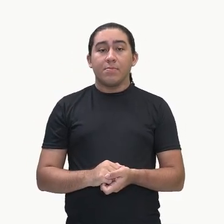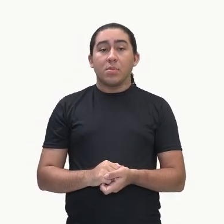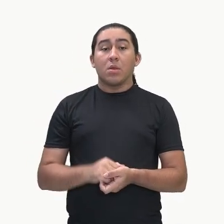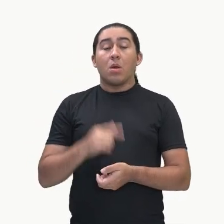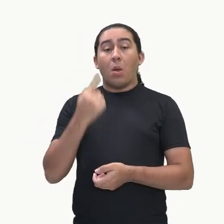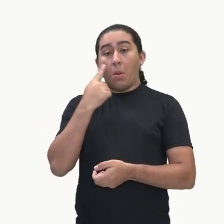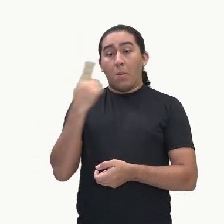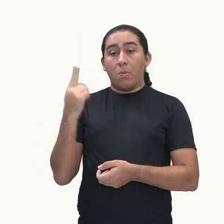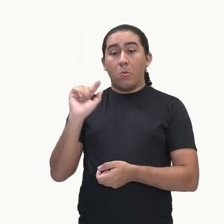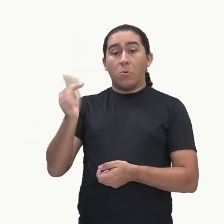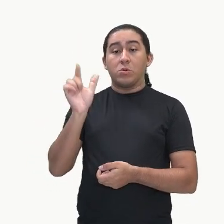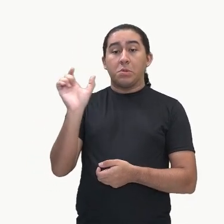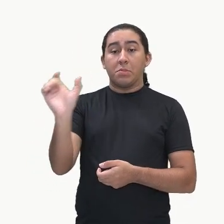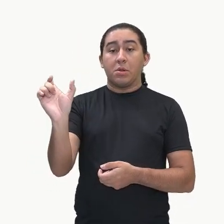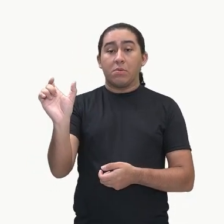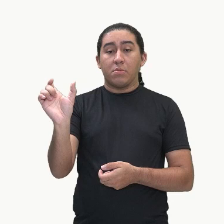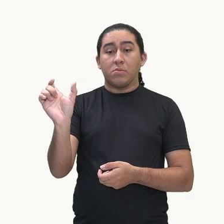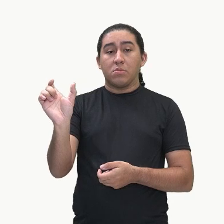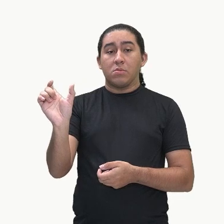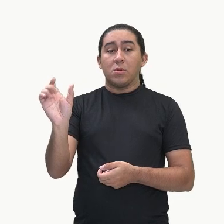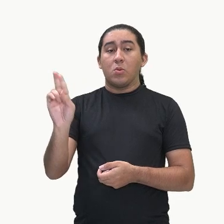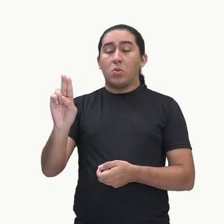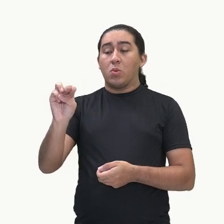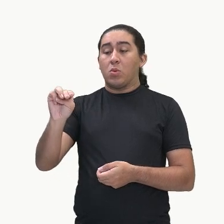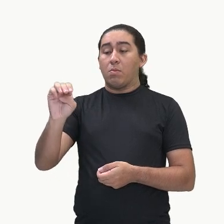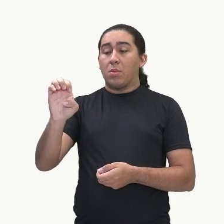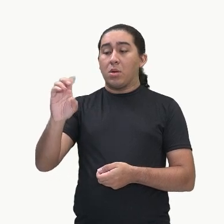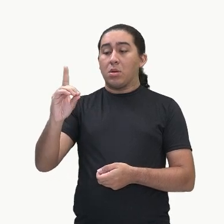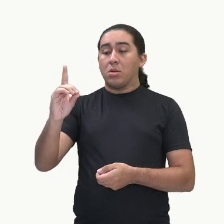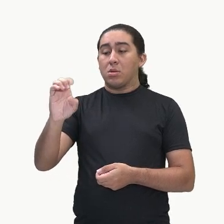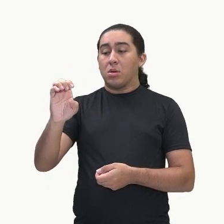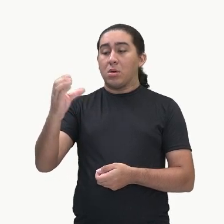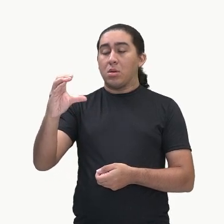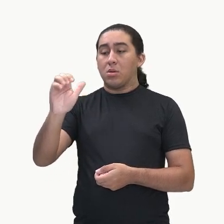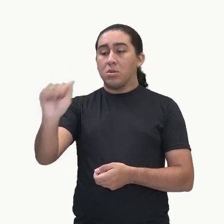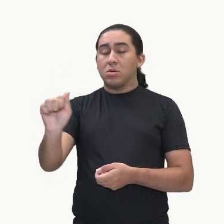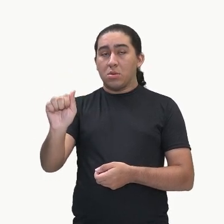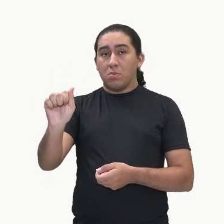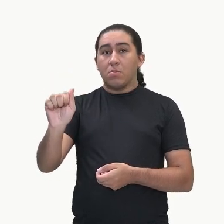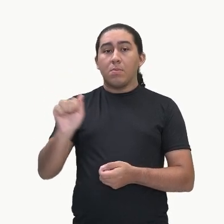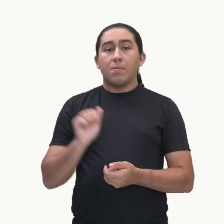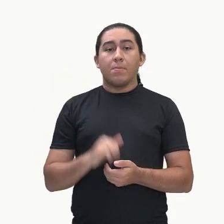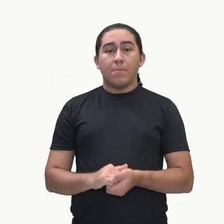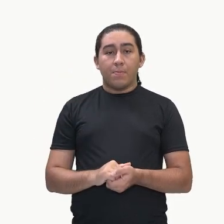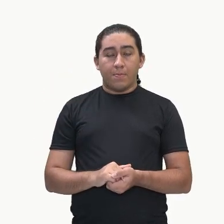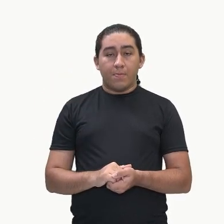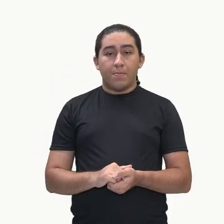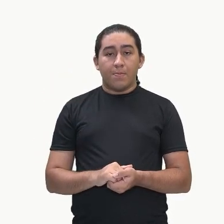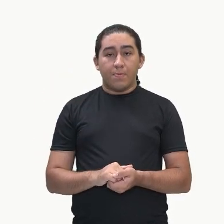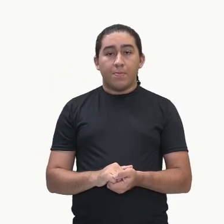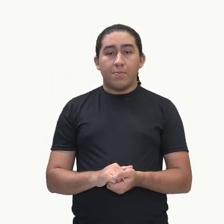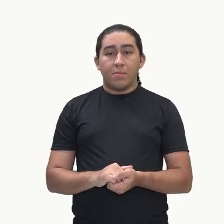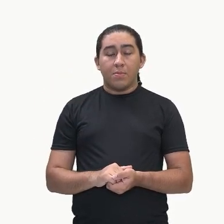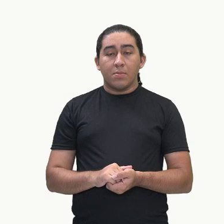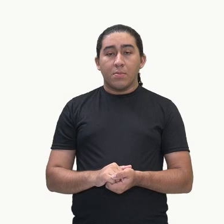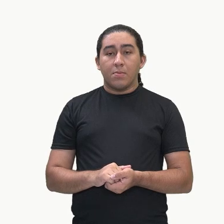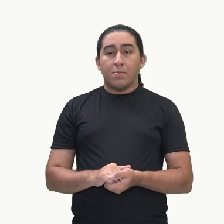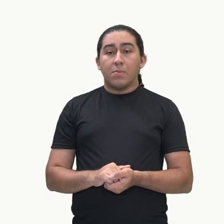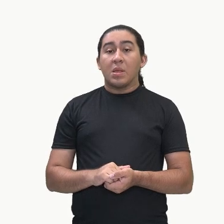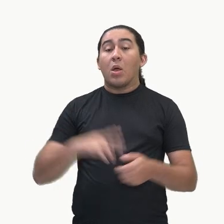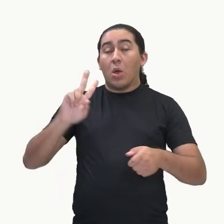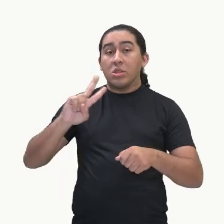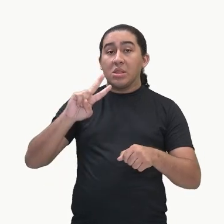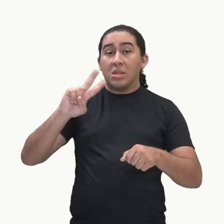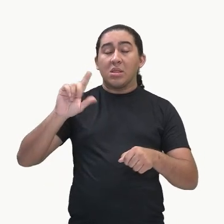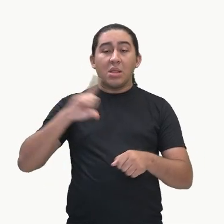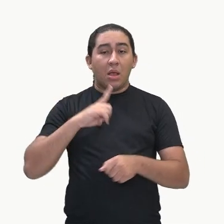umedeça. Olha, umedeça aí o algodão. Depois, olha, forre.